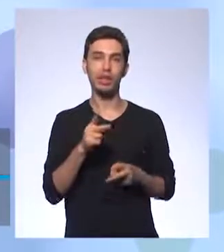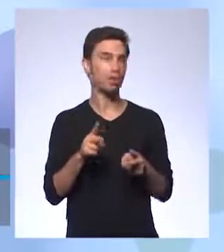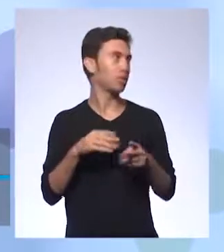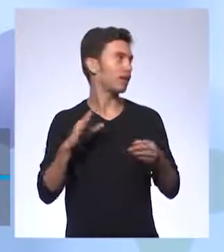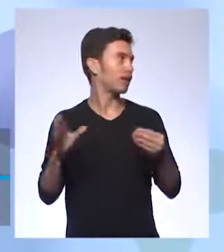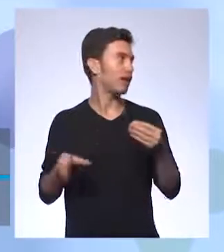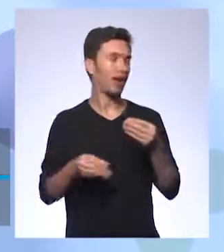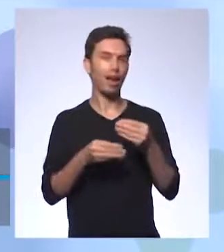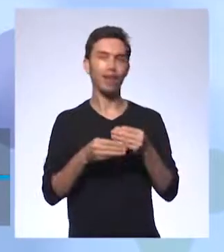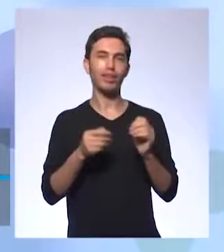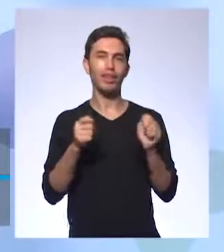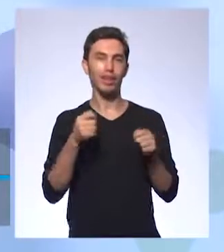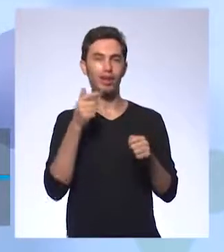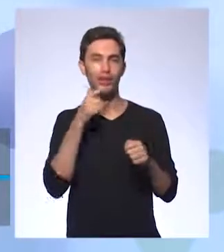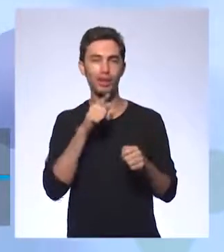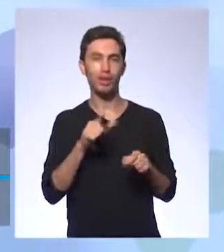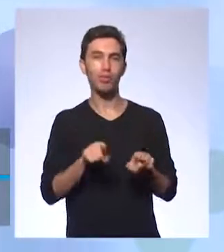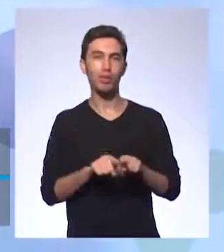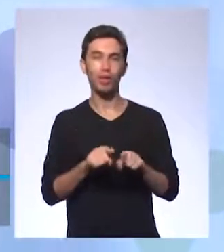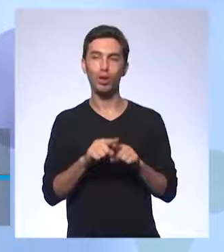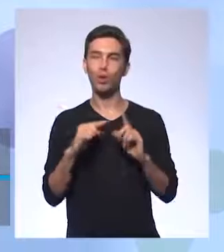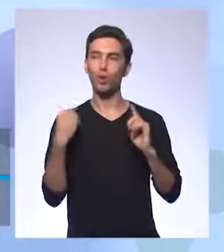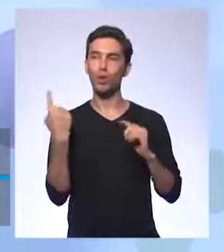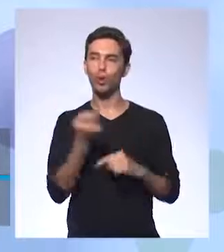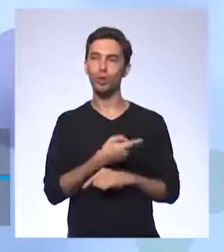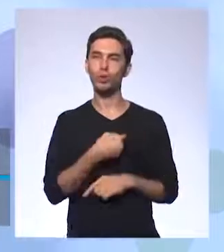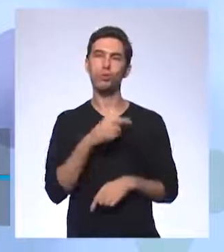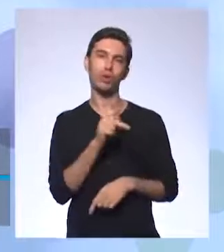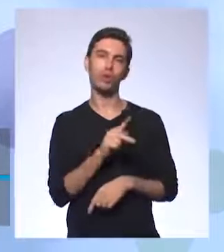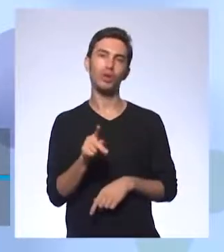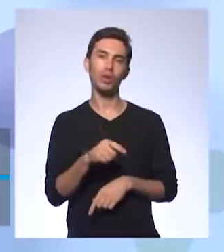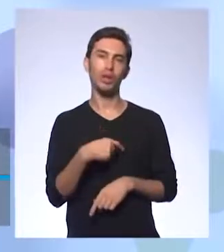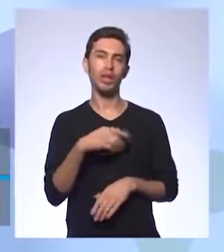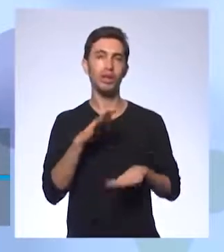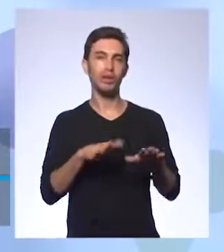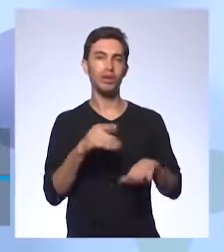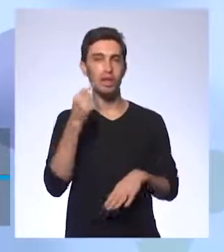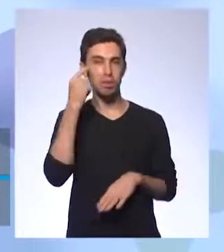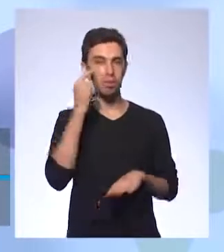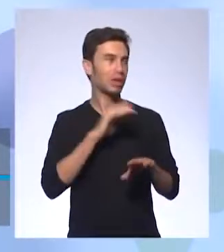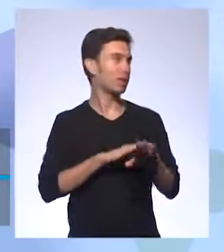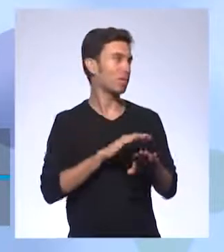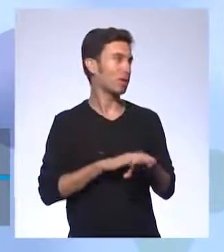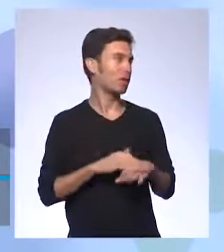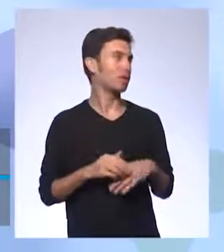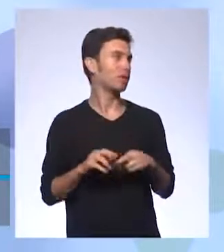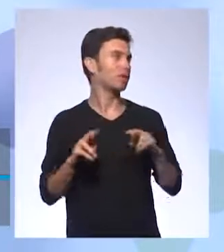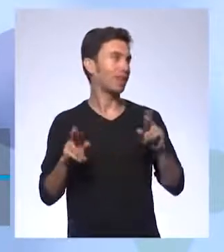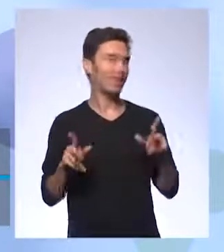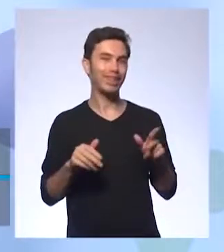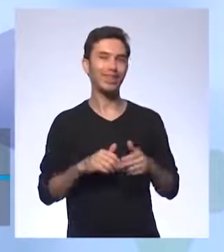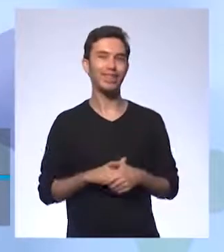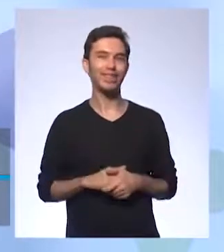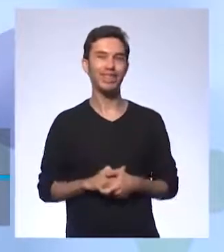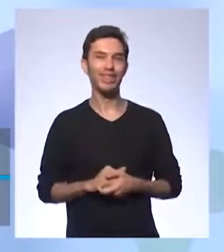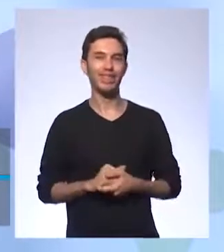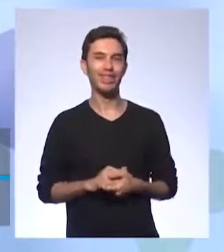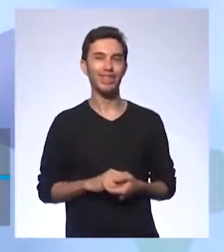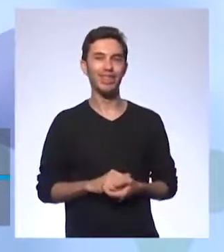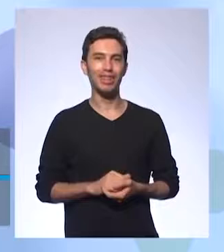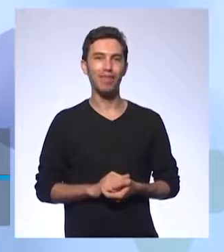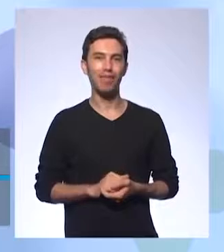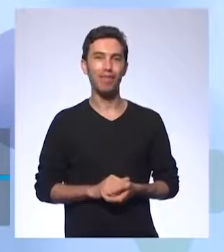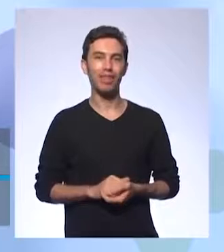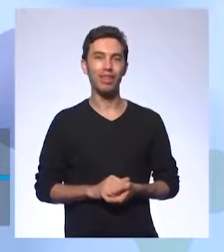aqui somos professores e às vezes a gente pensa a aula de um jeito e o colega está aí de fora, ele vê de uma outra forma e enriquece muito mais a aula.